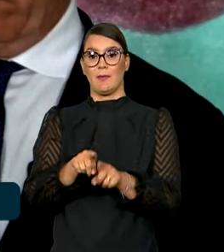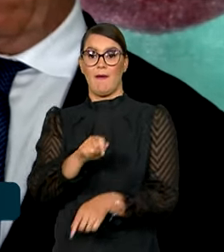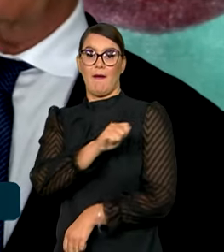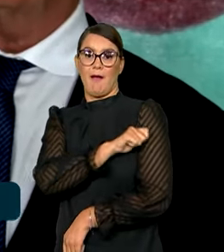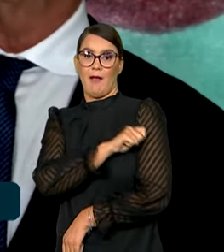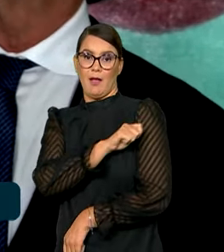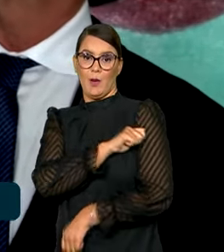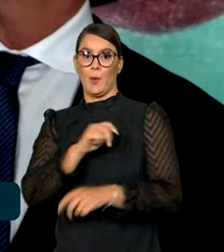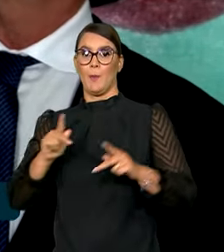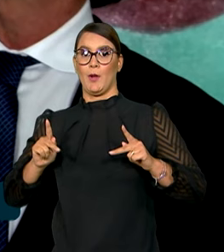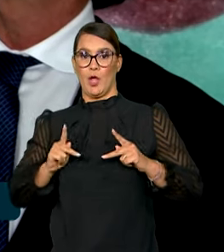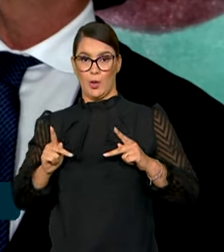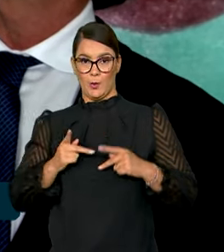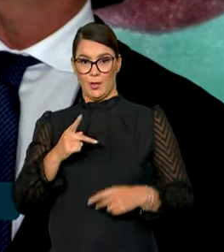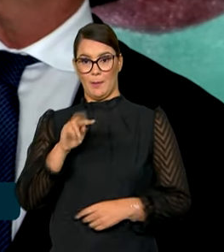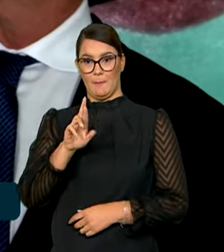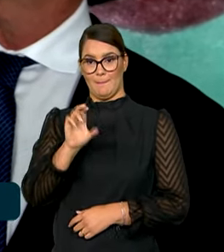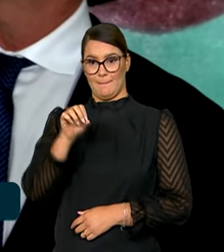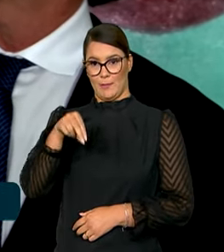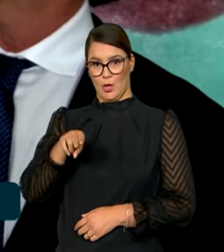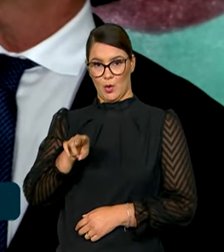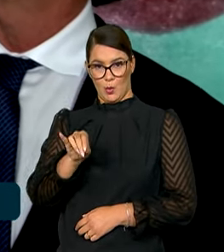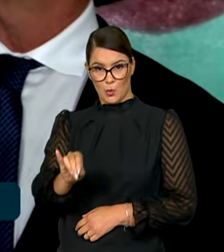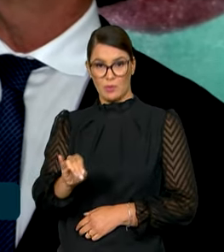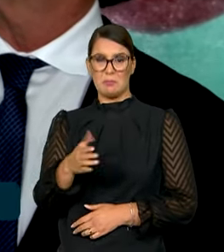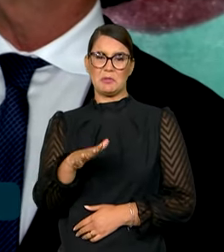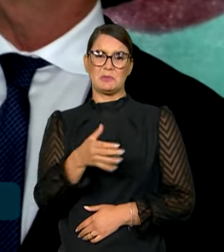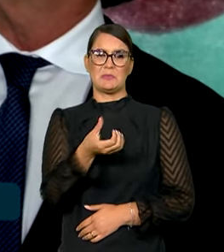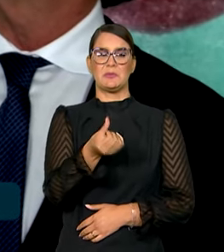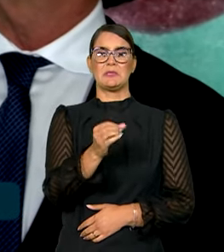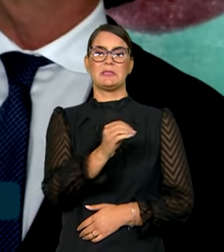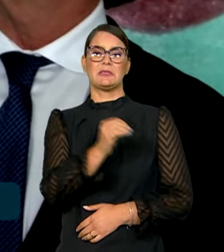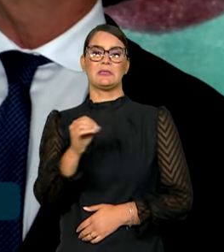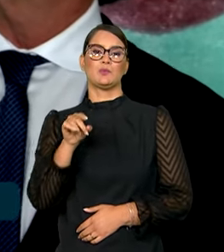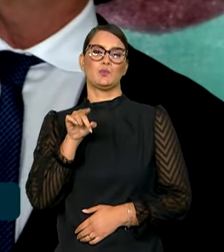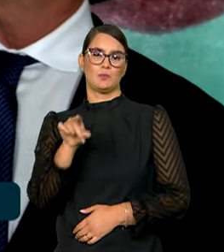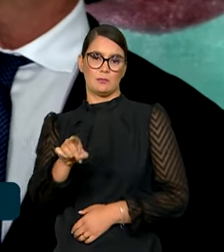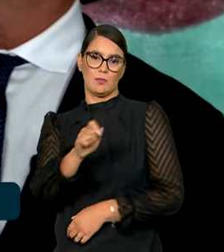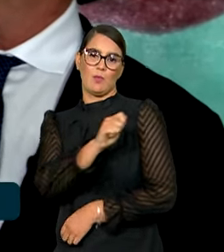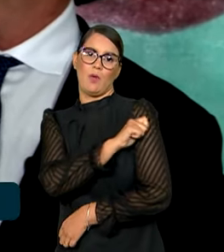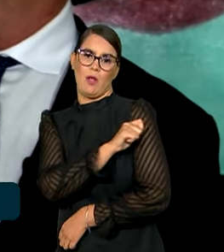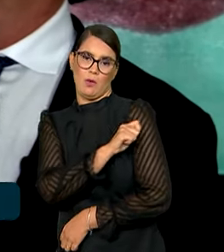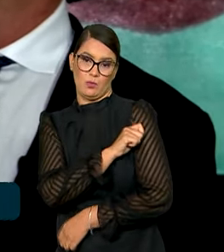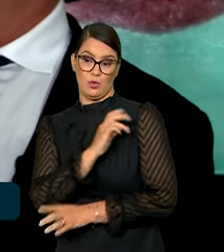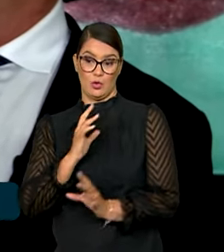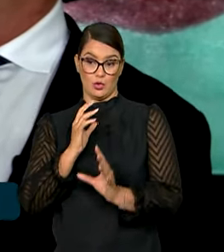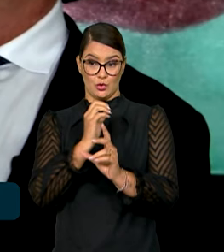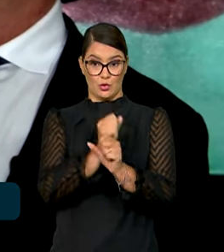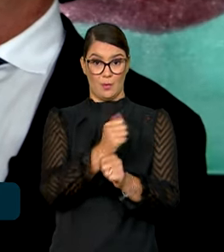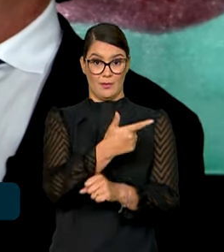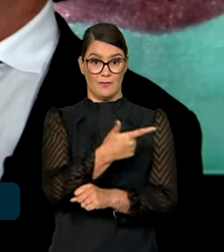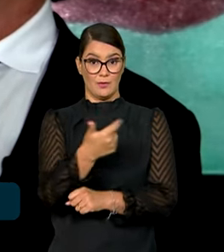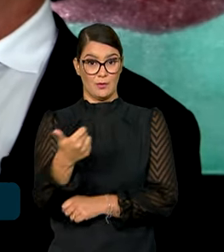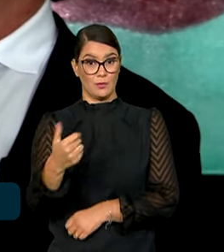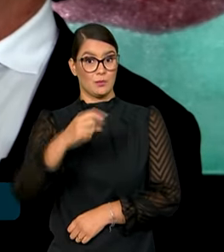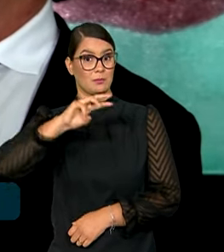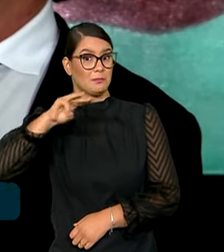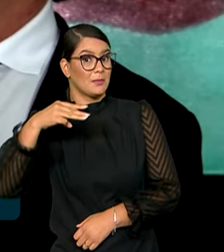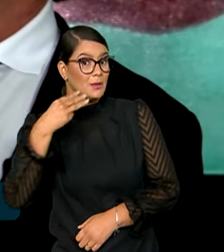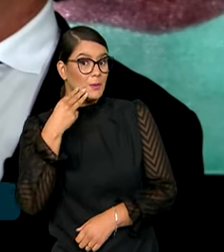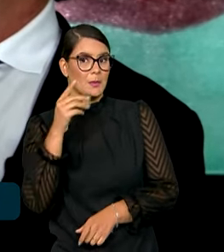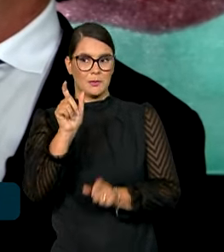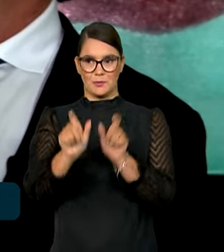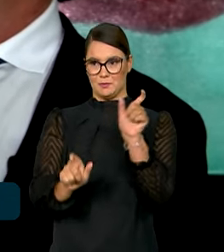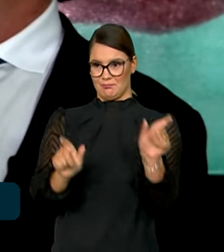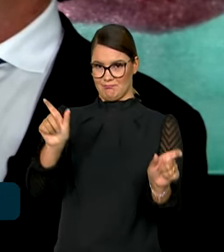alunos do ProUni, que dá em torno de 600 mil alunos. Nós estamos falando em 21 milhões de